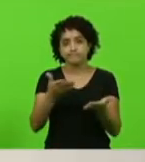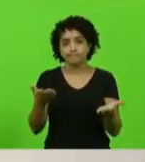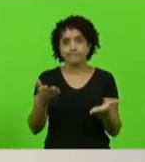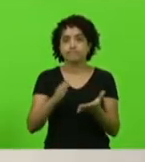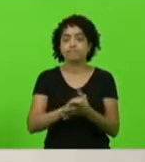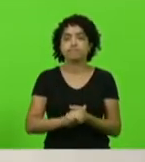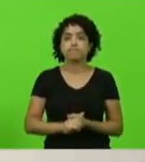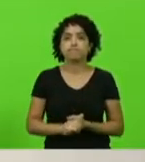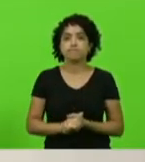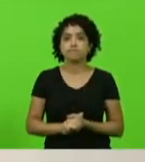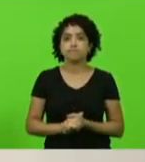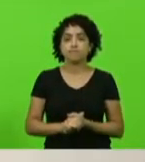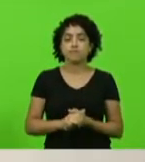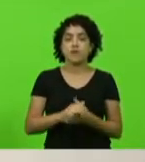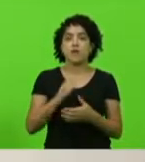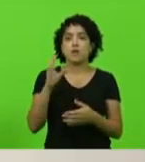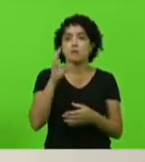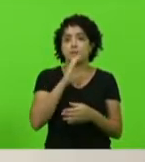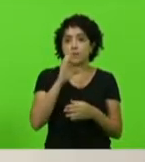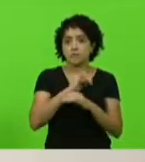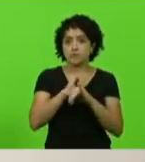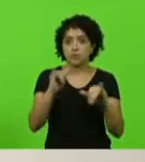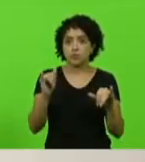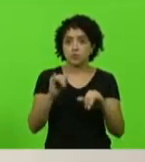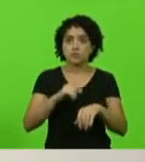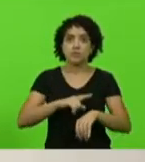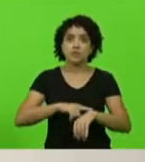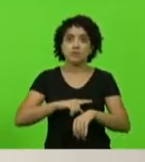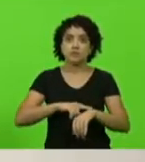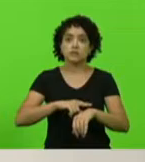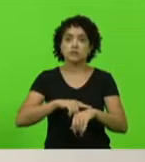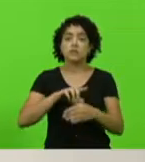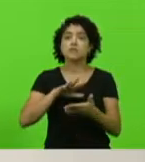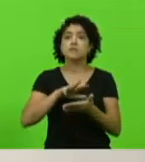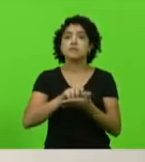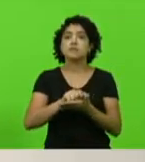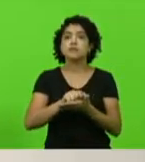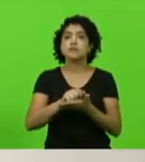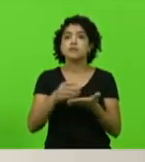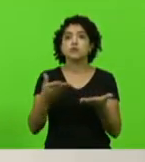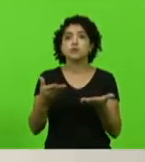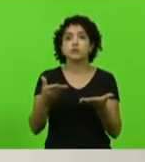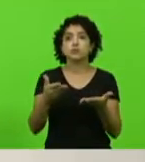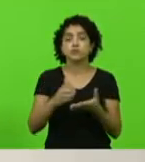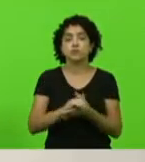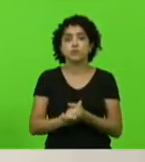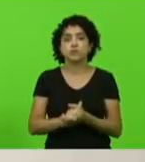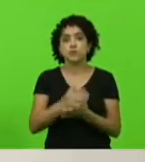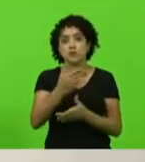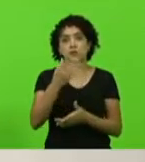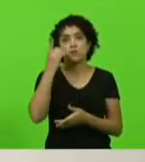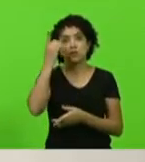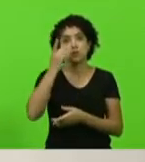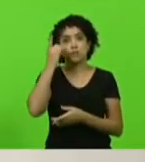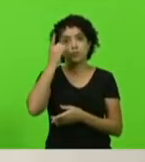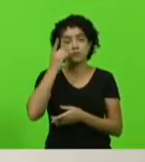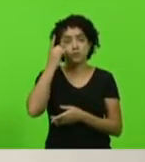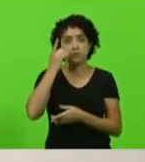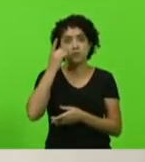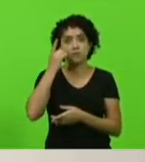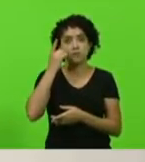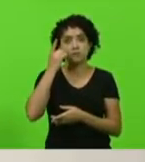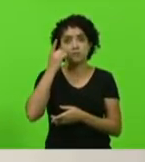expediente. Breves comunicações. Inscrito para falar em primeiro lugar, o senhor deputado